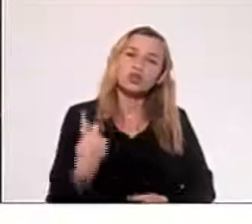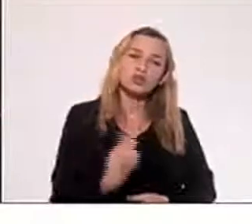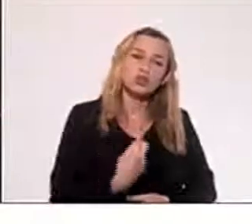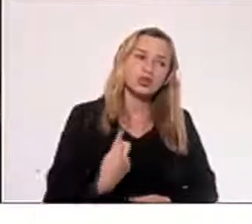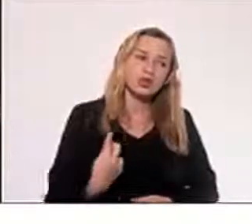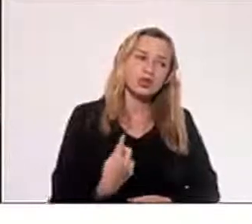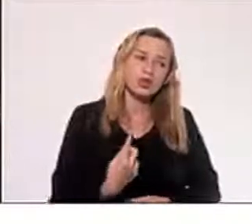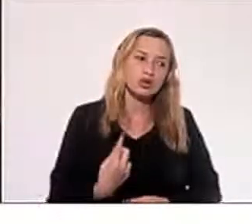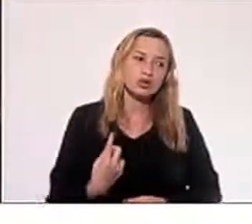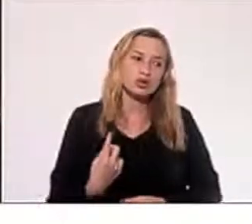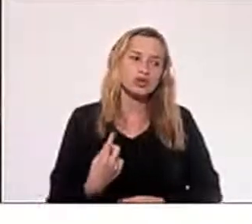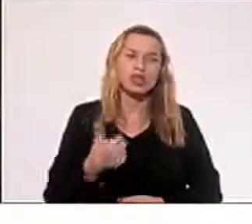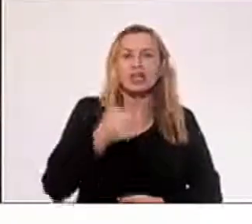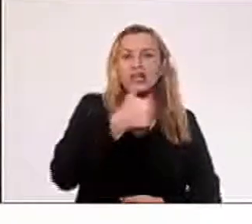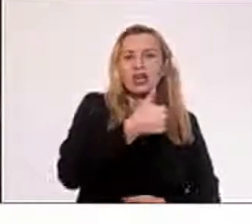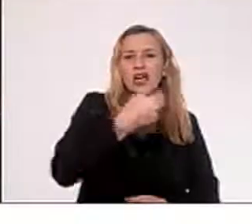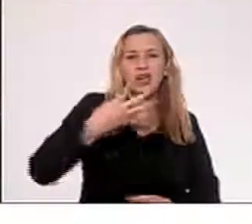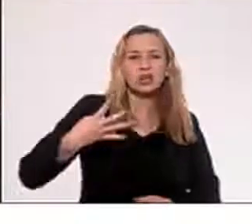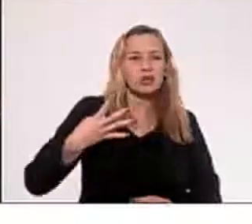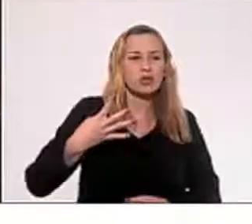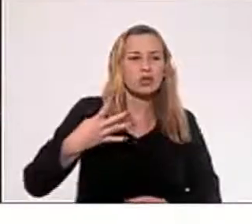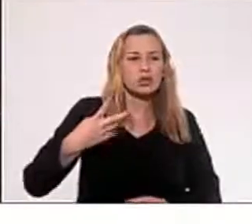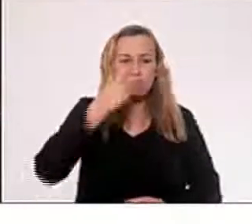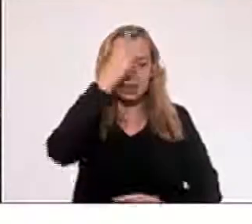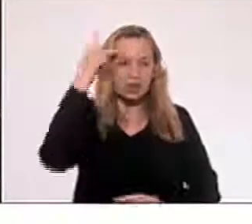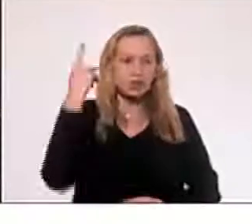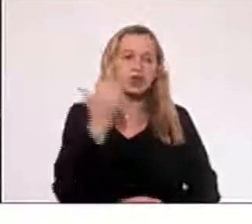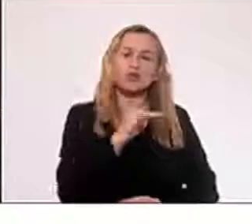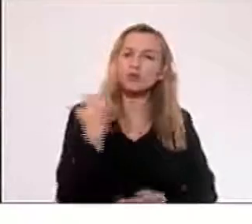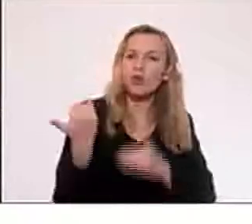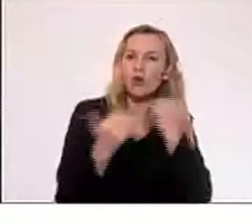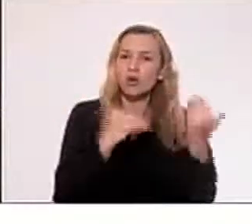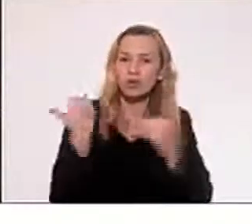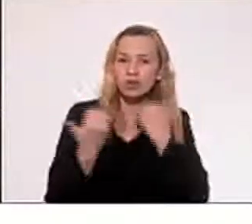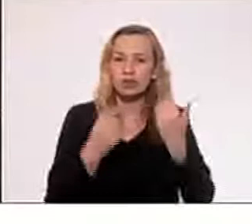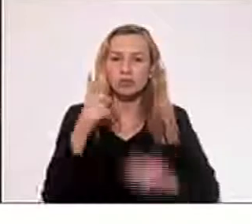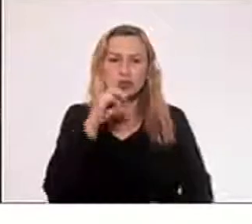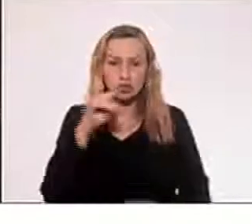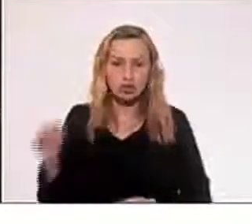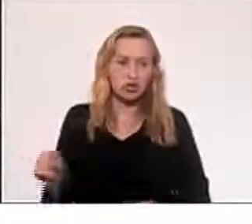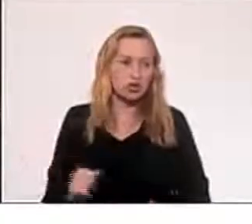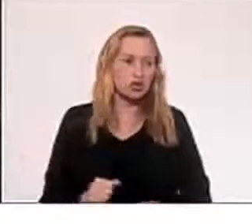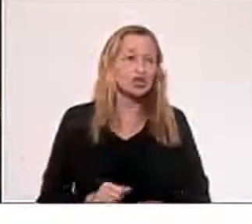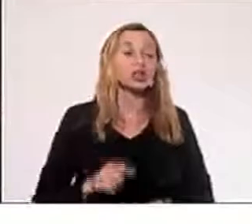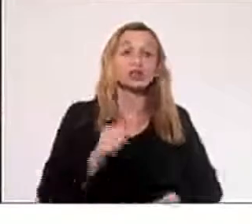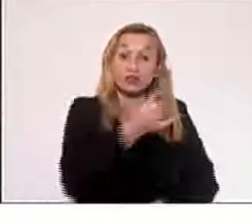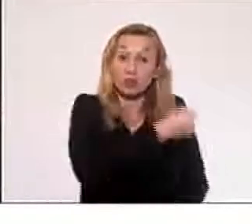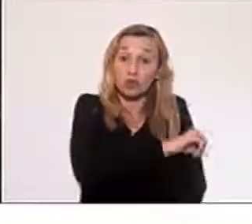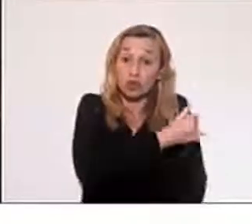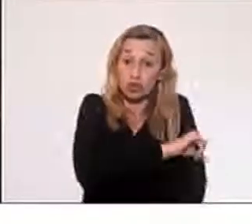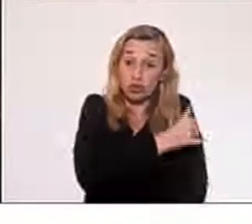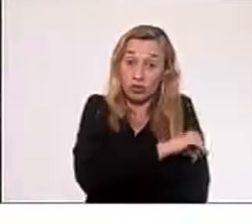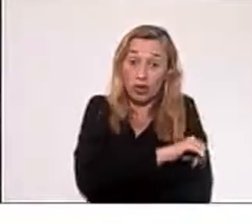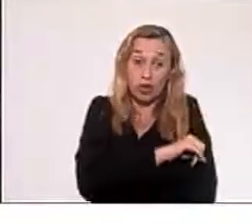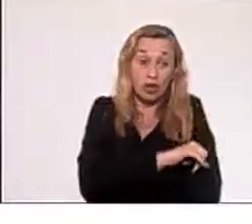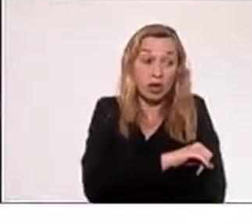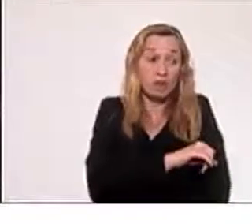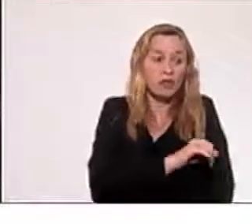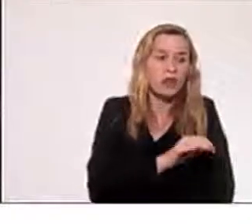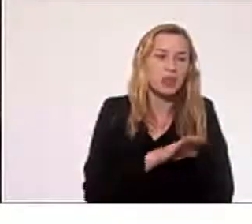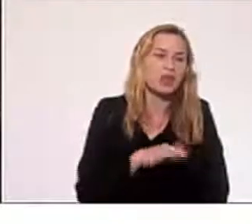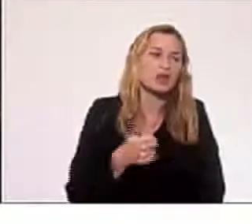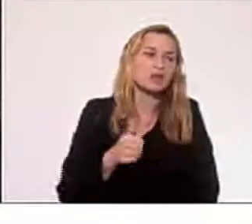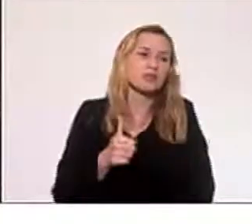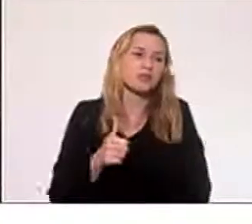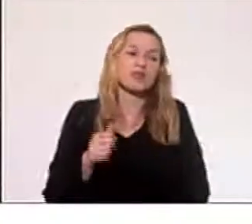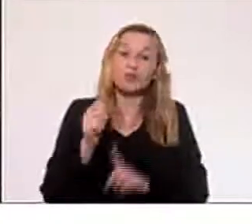polícias matam 14 pessoas por dia. Enquanto no Rio de Janeiro, nos primeiros